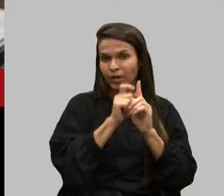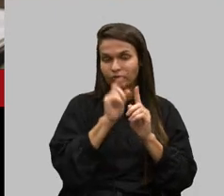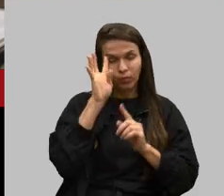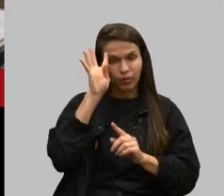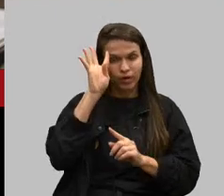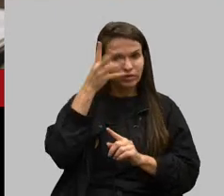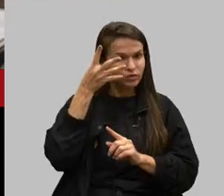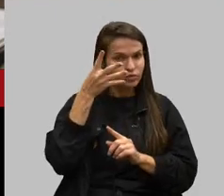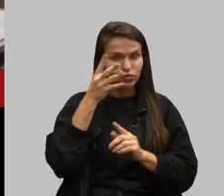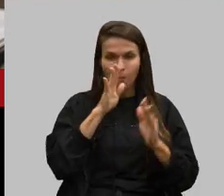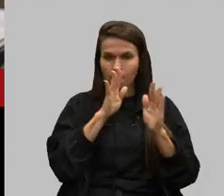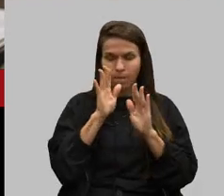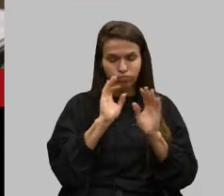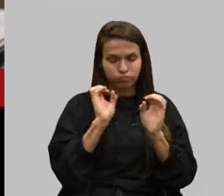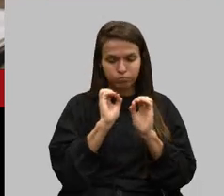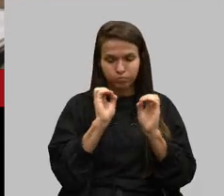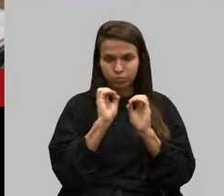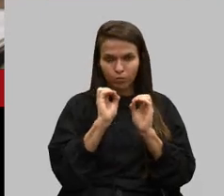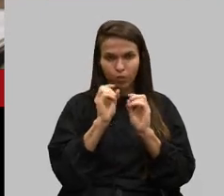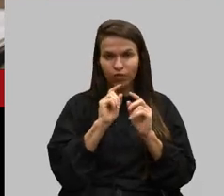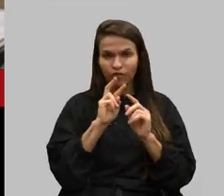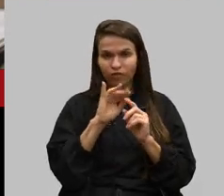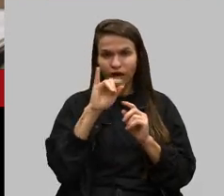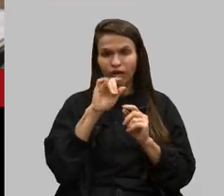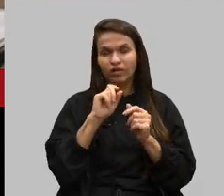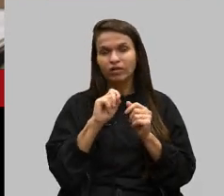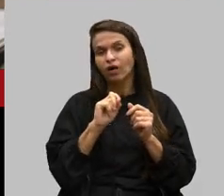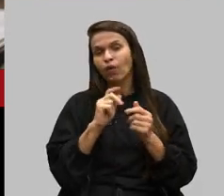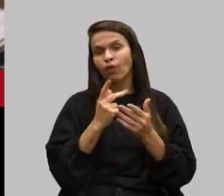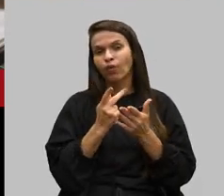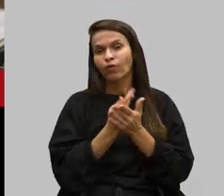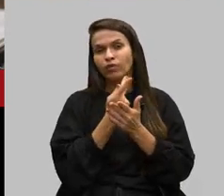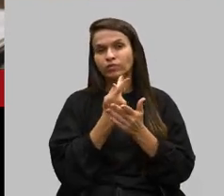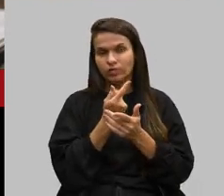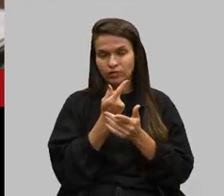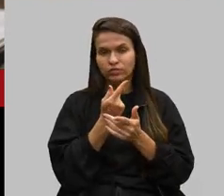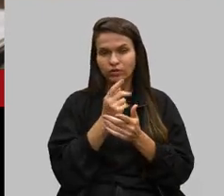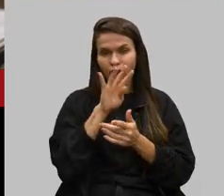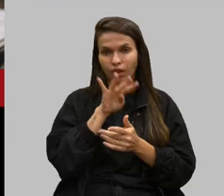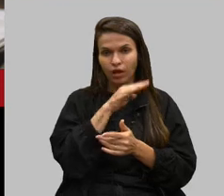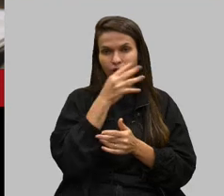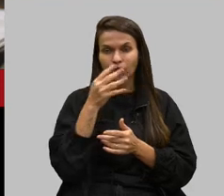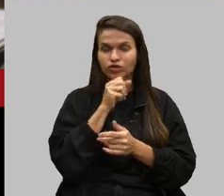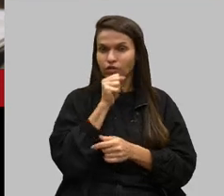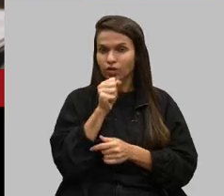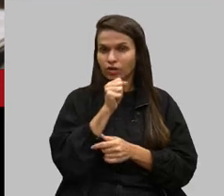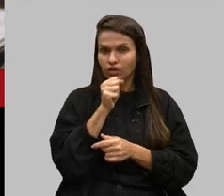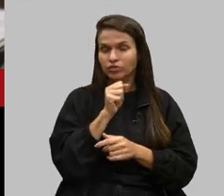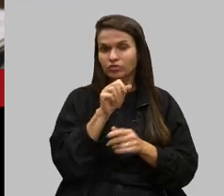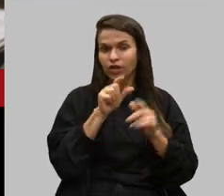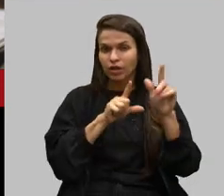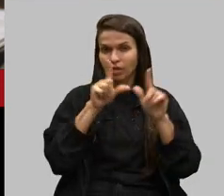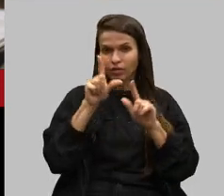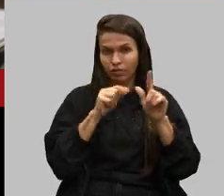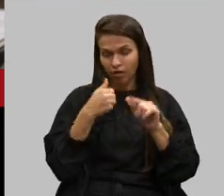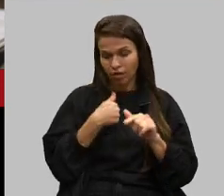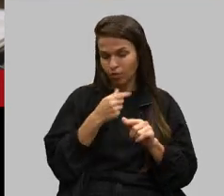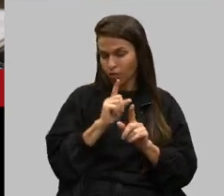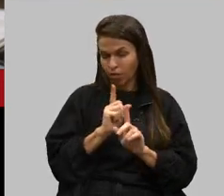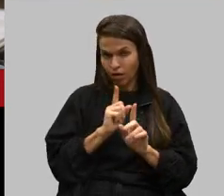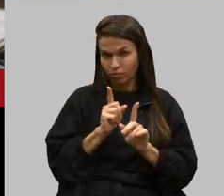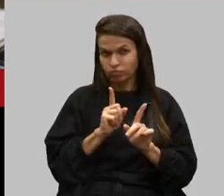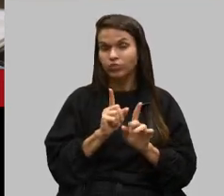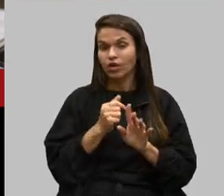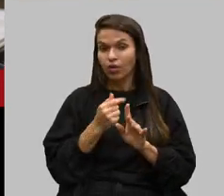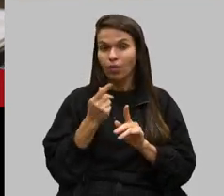em momento nenhum o que vai passar ou não passar na grade jornalismo da TV Inclusive eu não eu